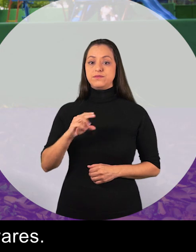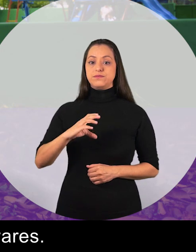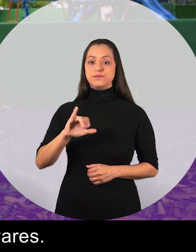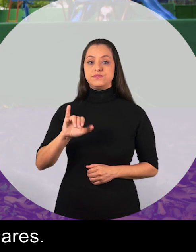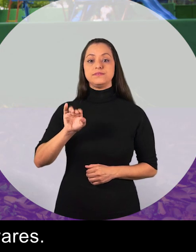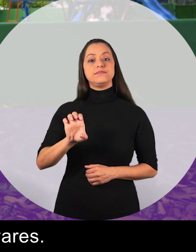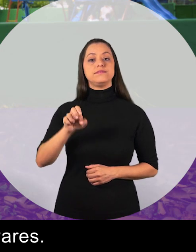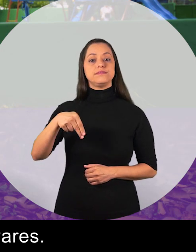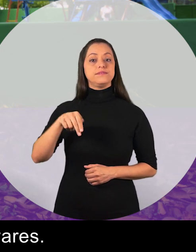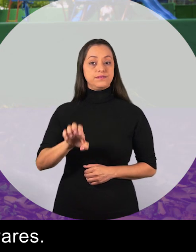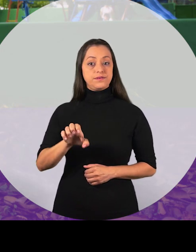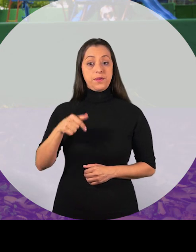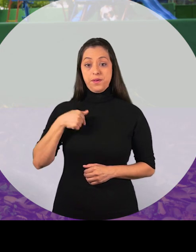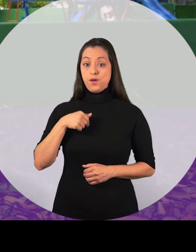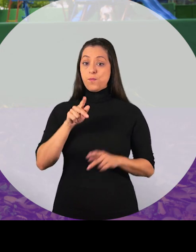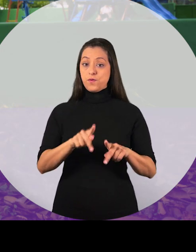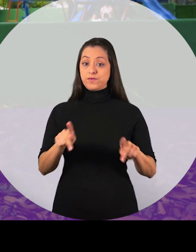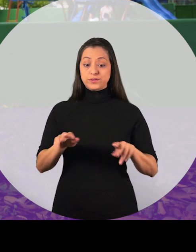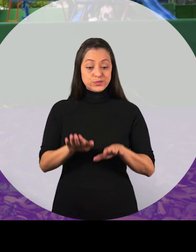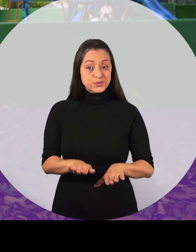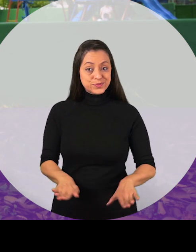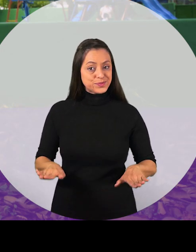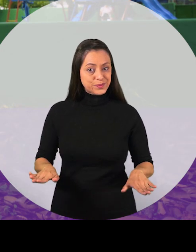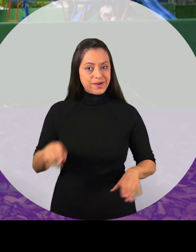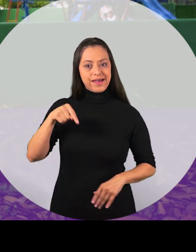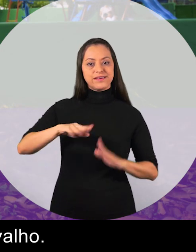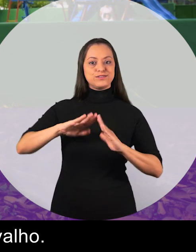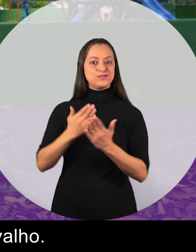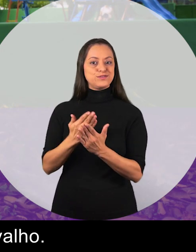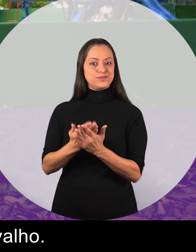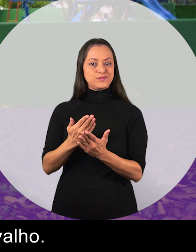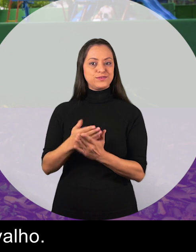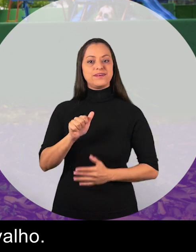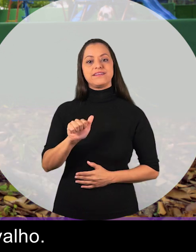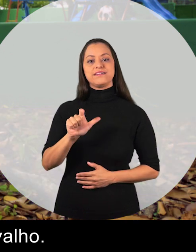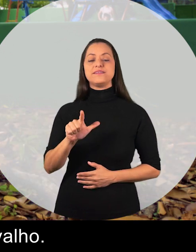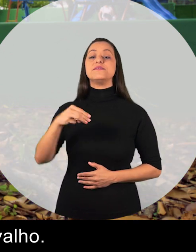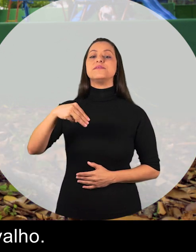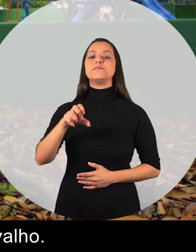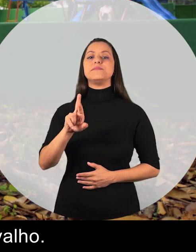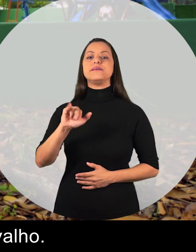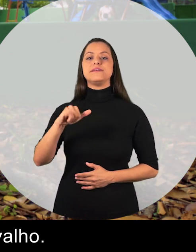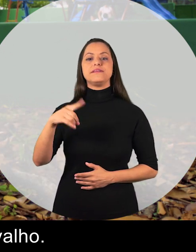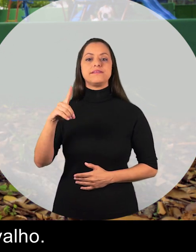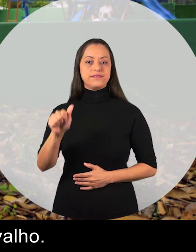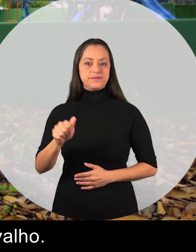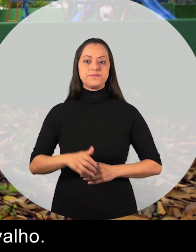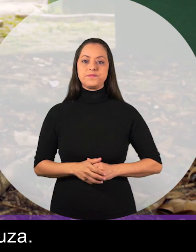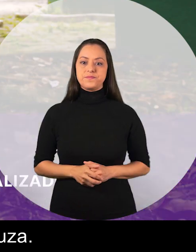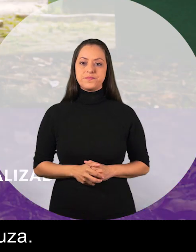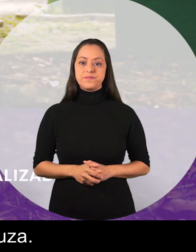de Jesus Amorim Tavares. Eu sou professora do infantil, aqui na escola Almeirinda Monteiro de